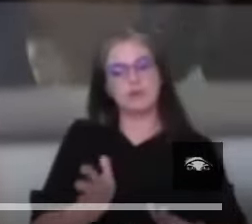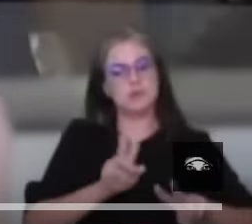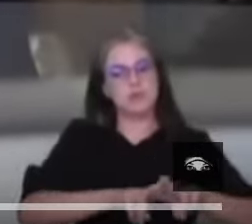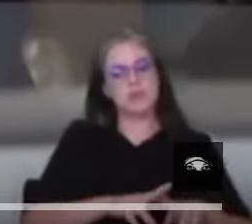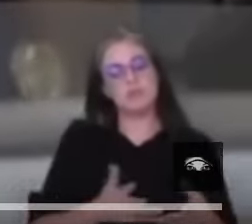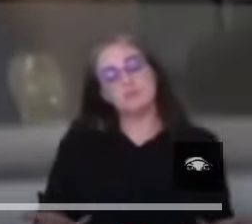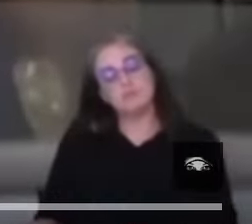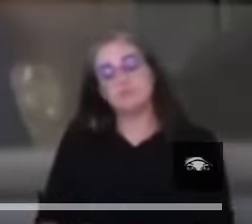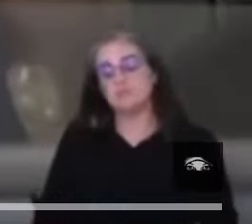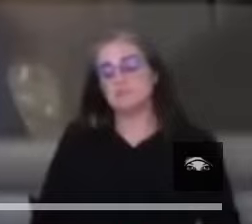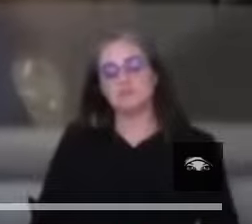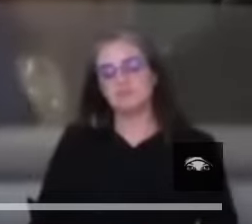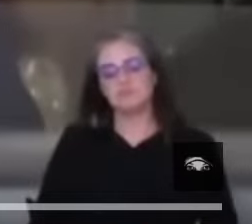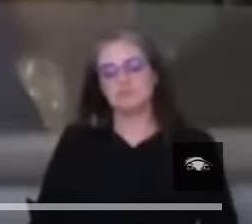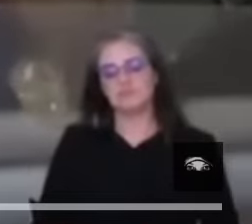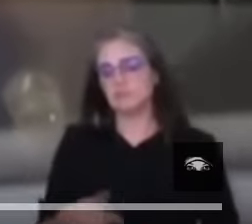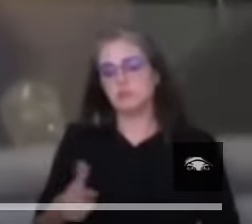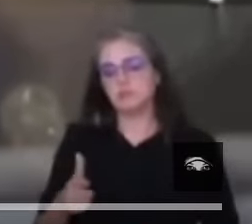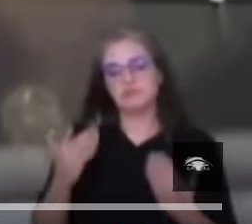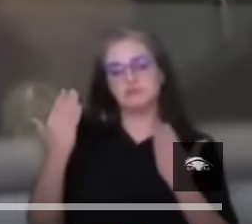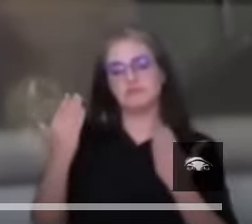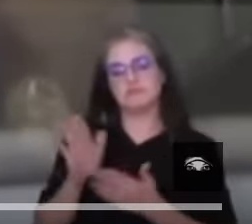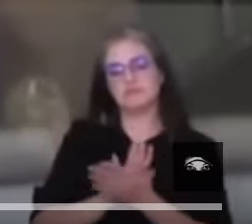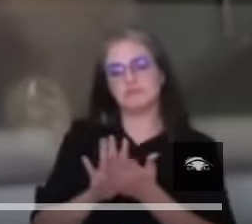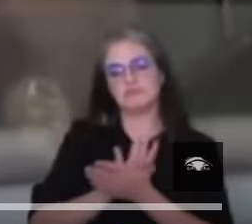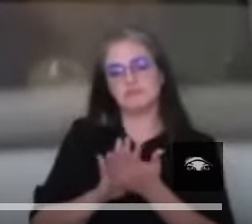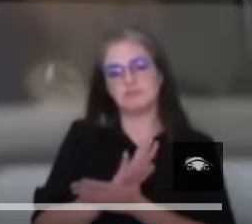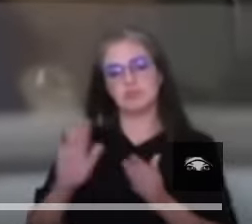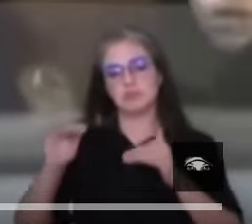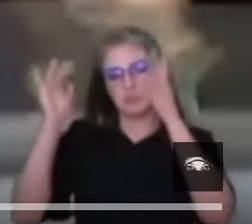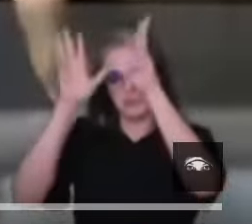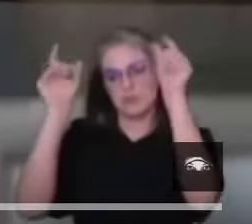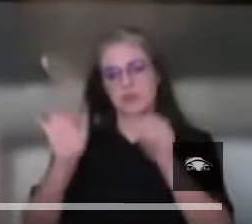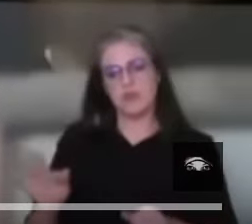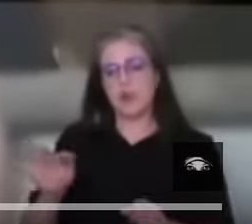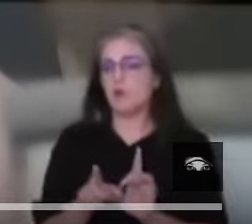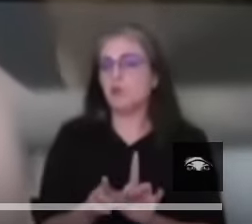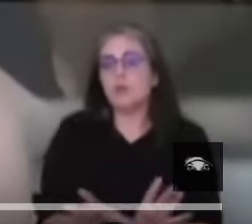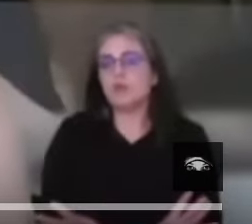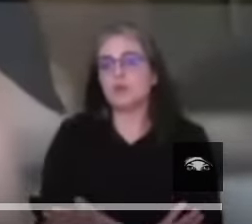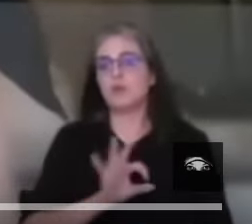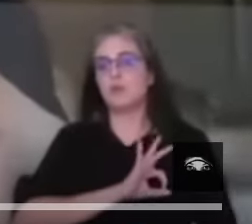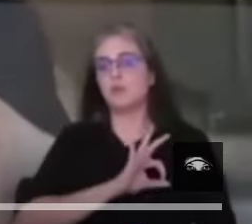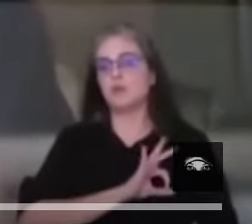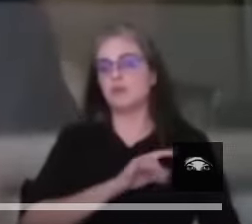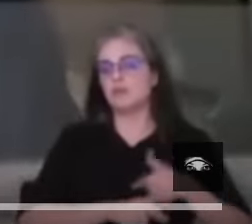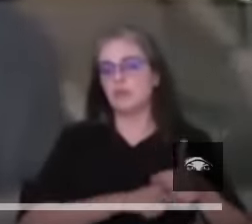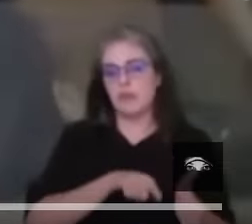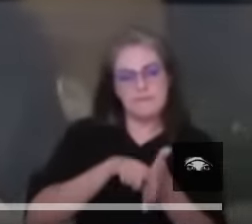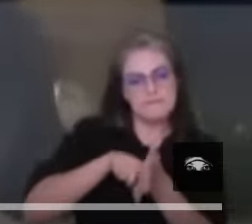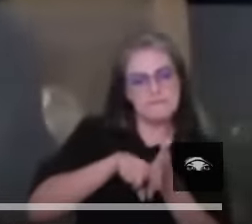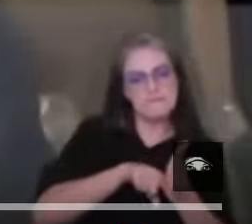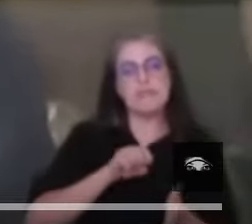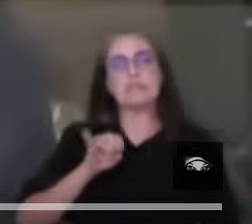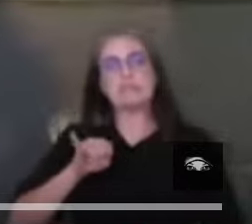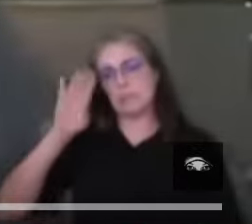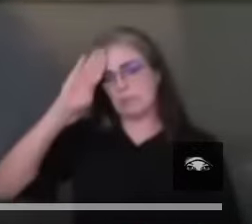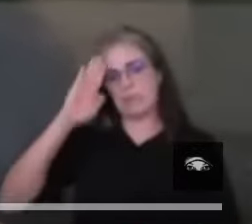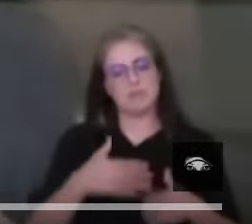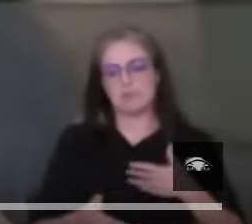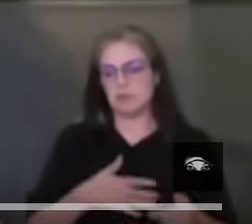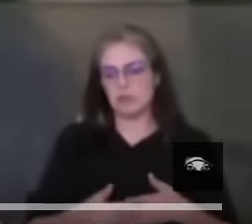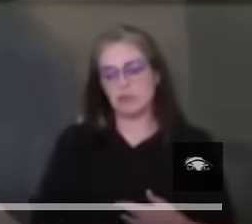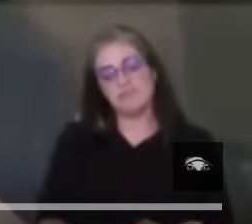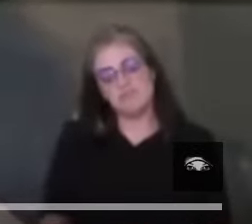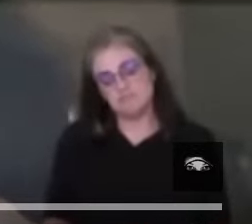eu não tenho nenhum motivo. O Supremo Tribunal Federal autorizou a Polícia Federal, inclusive, a investigar a eventual participação de militares e tem que ser assim, quer dizer, a